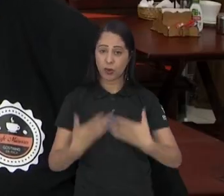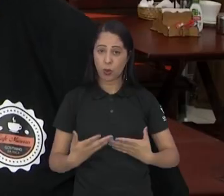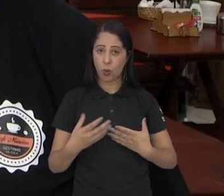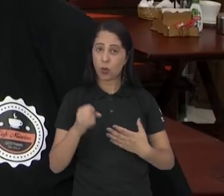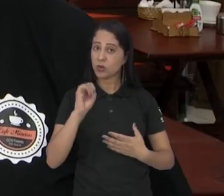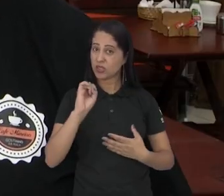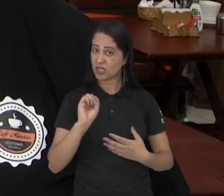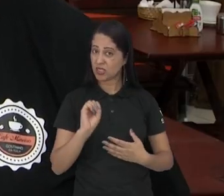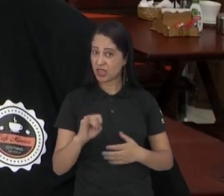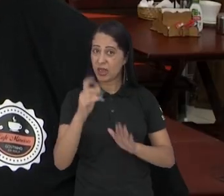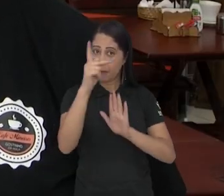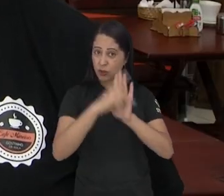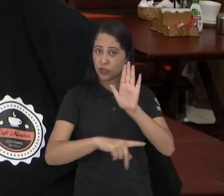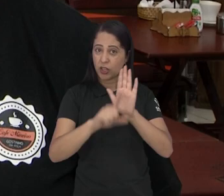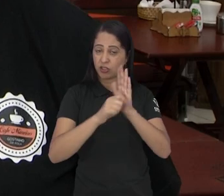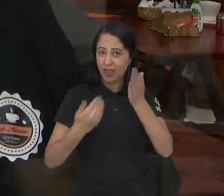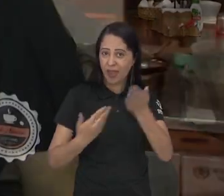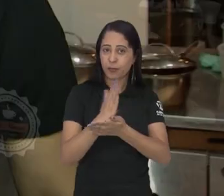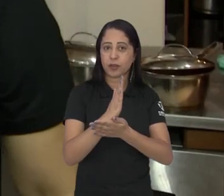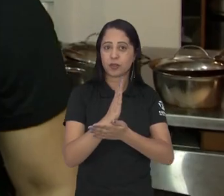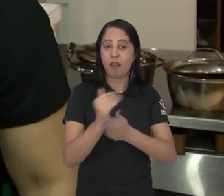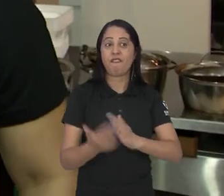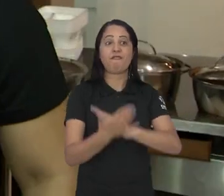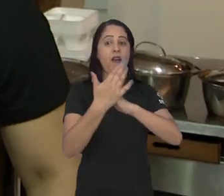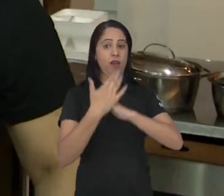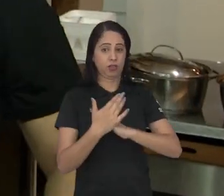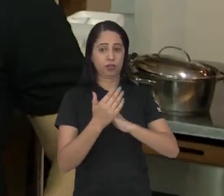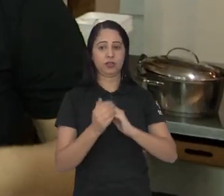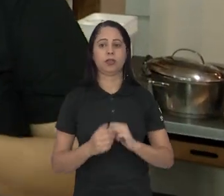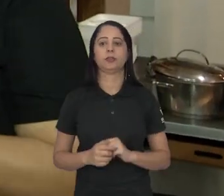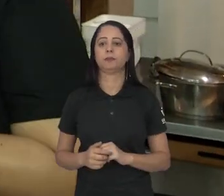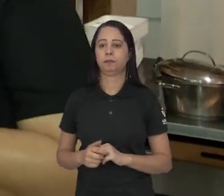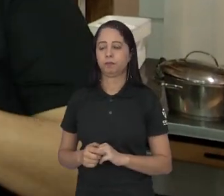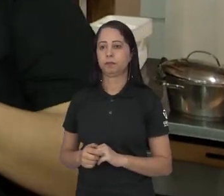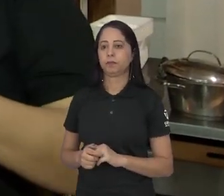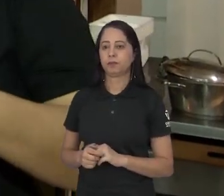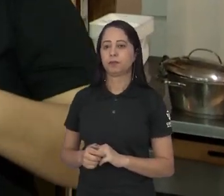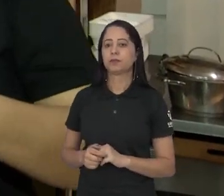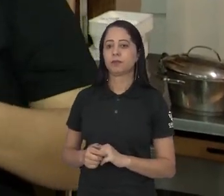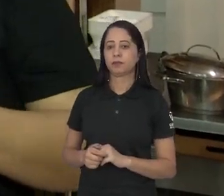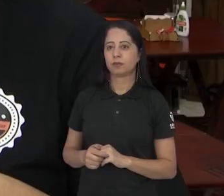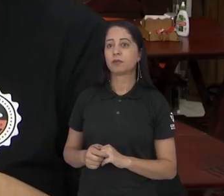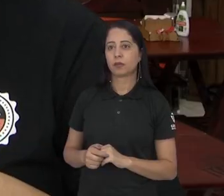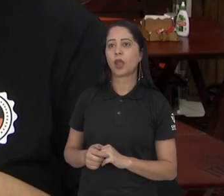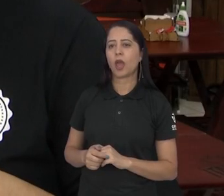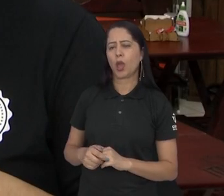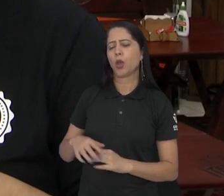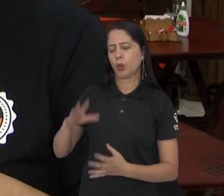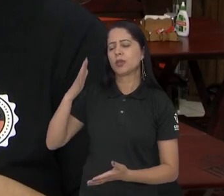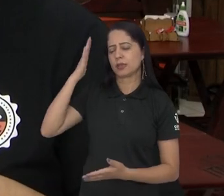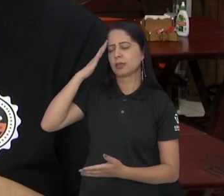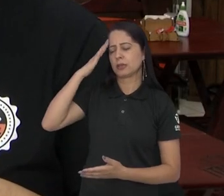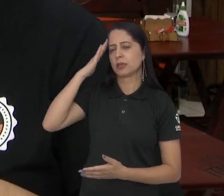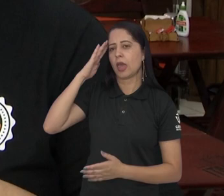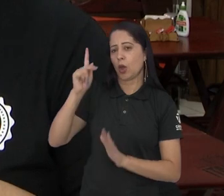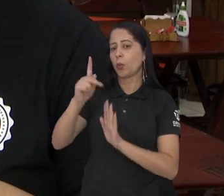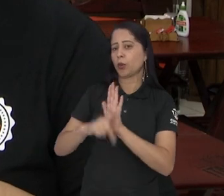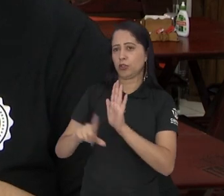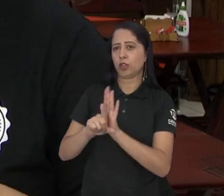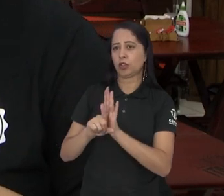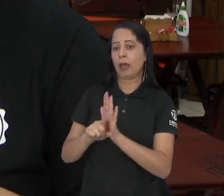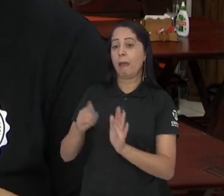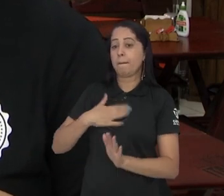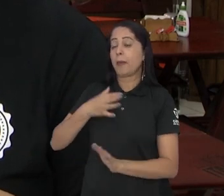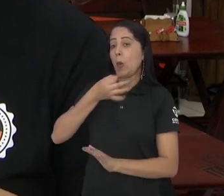Campos e a Franciele disse que se o projeto for aprovado terá grande valia para a categoria eu sou sabendo desse projeto